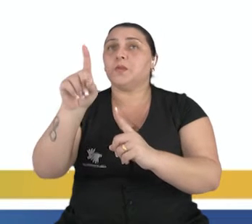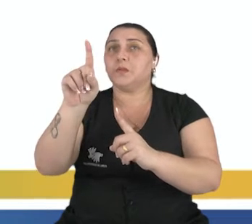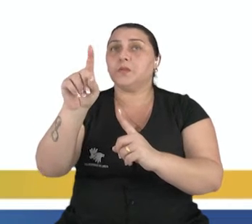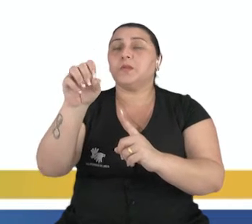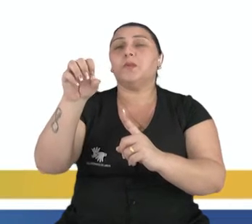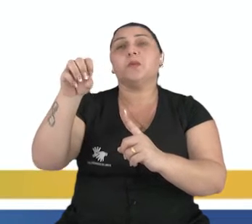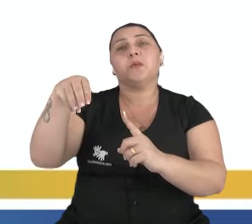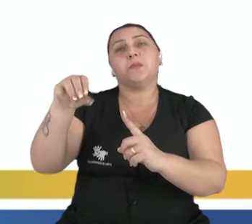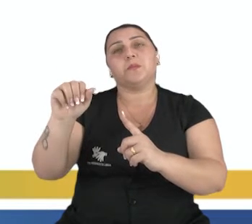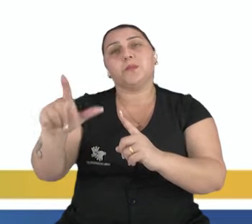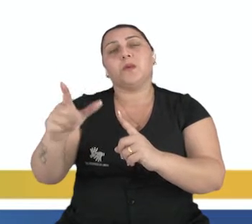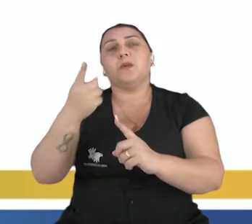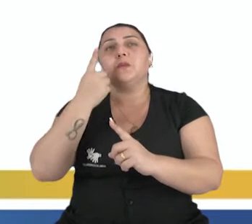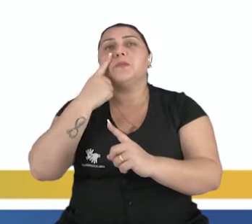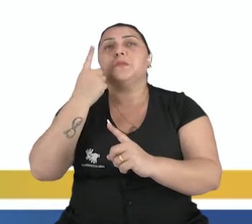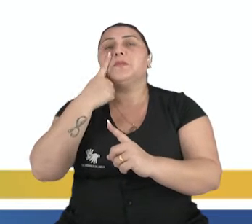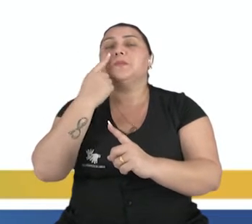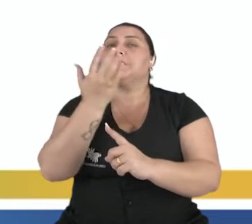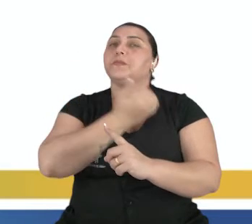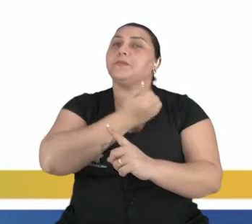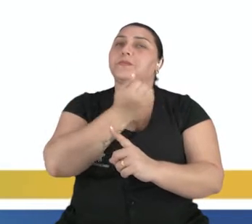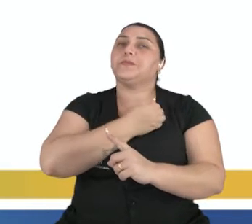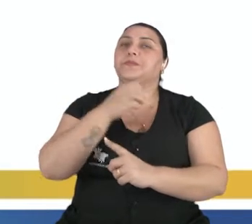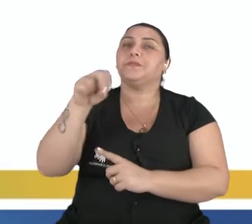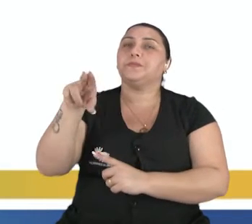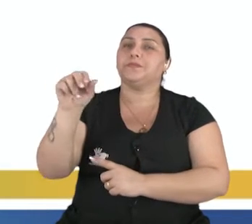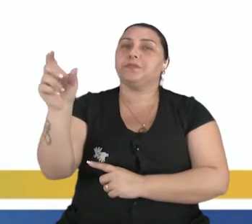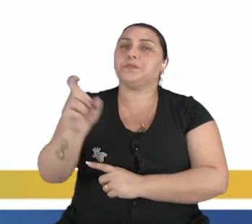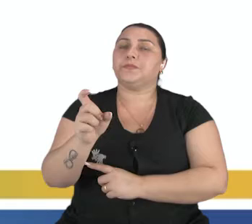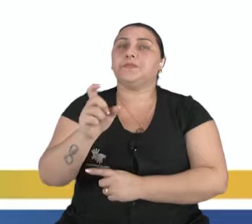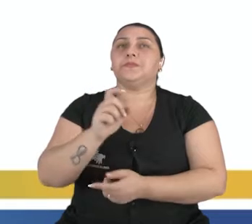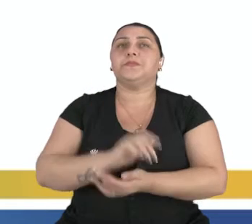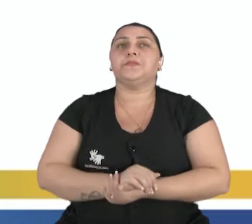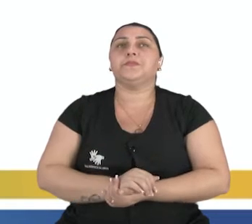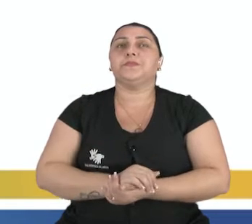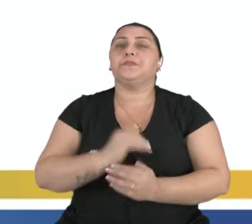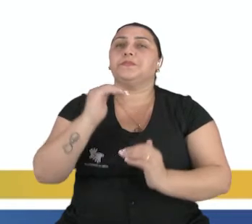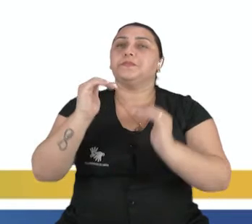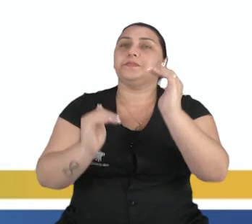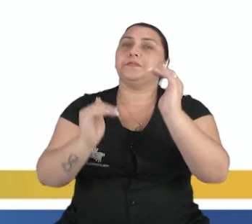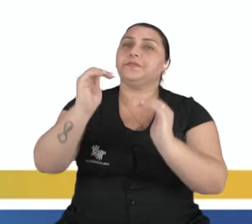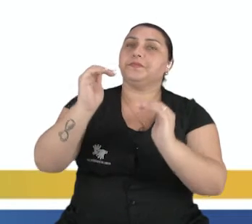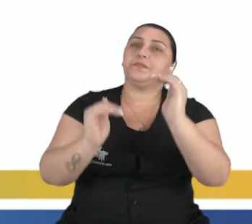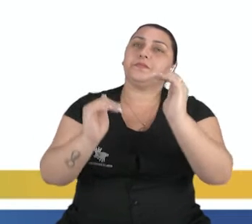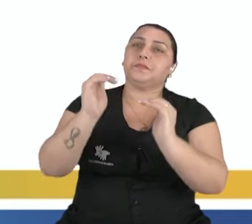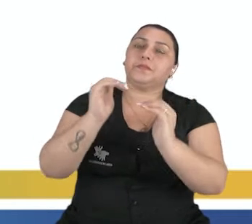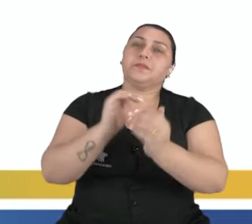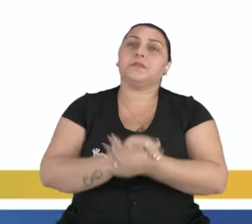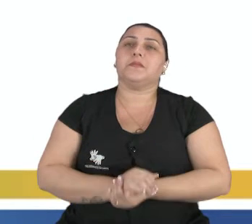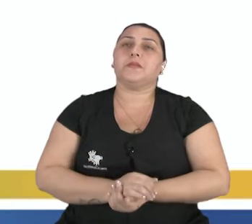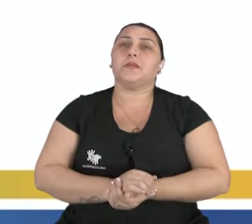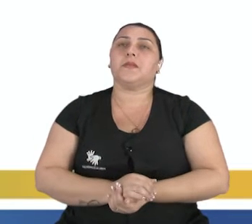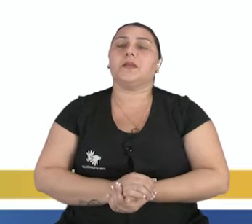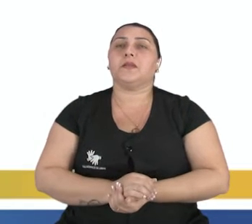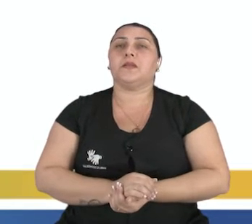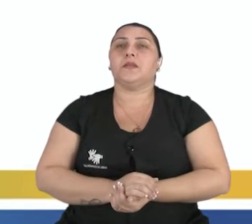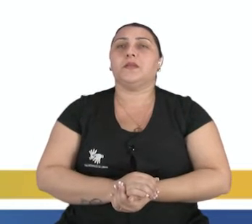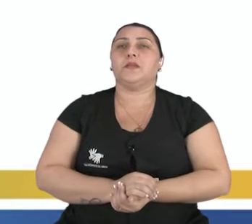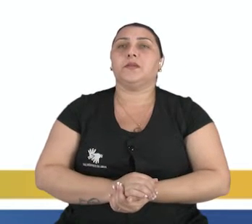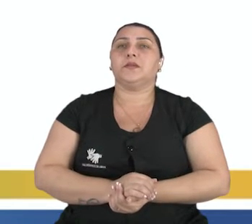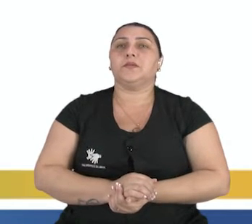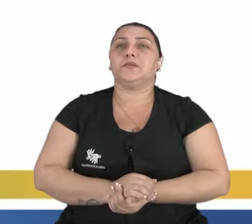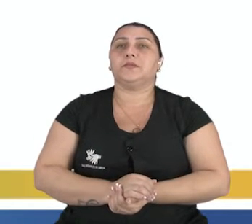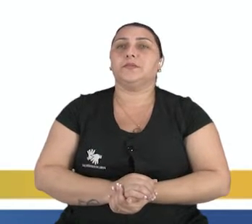né? Então, você observa através do número de NOx esse balanceamento. Através dessa carga